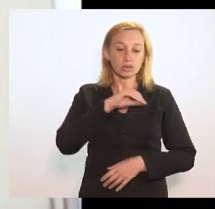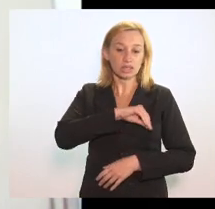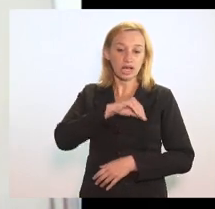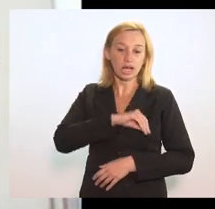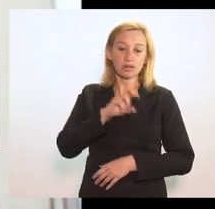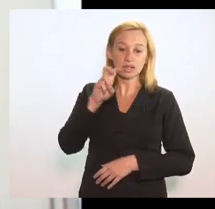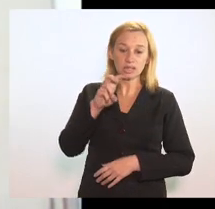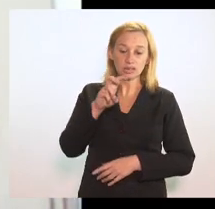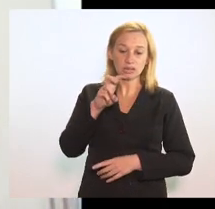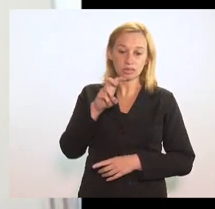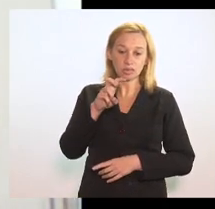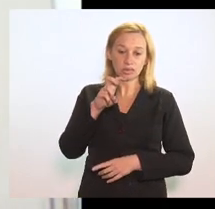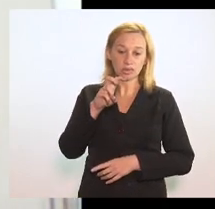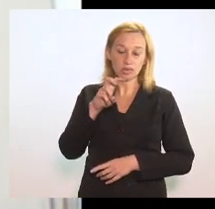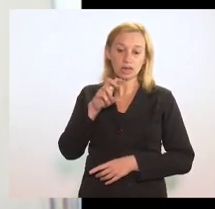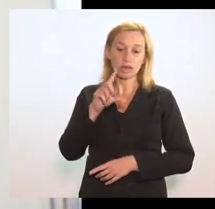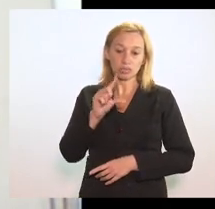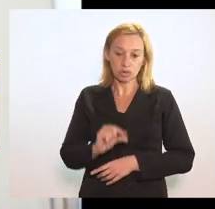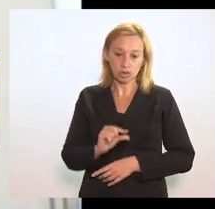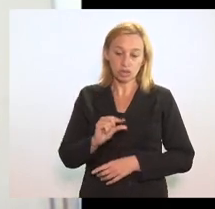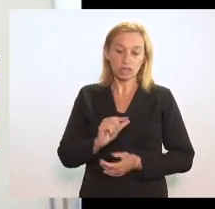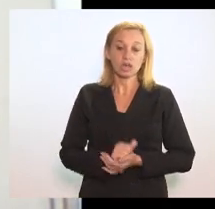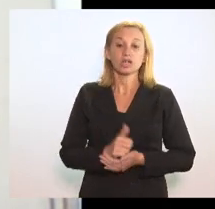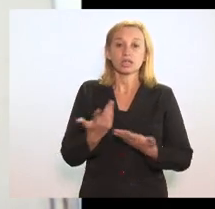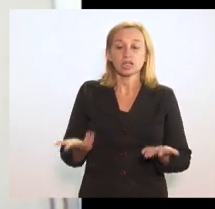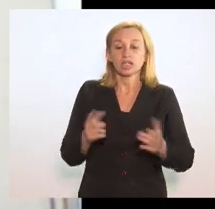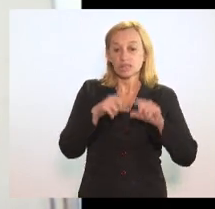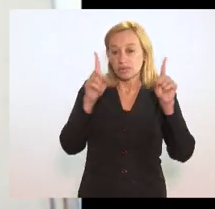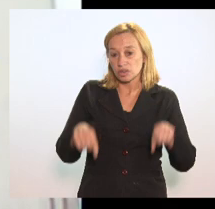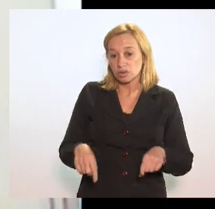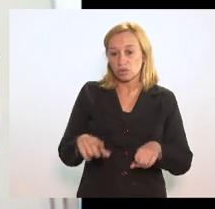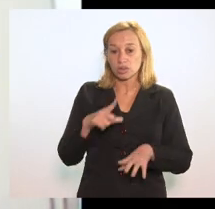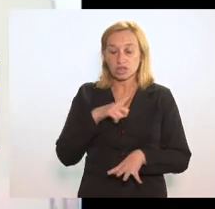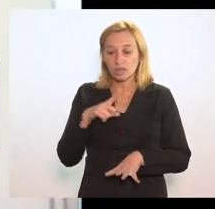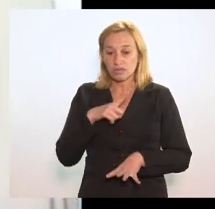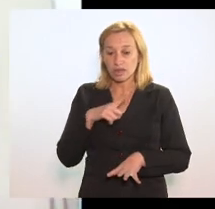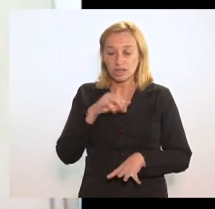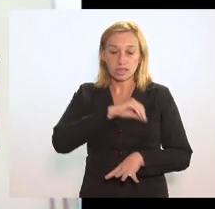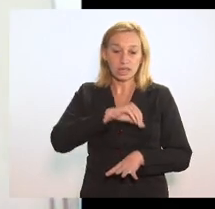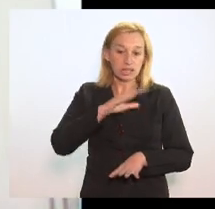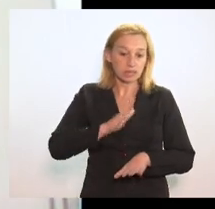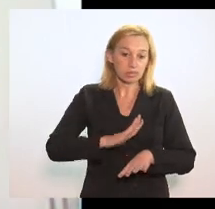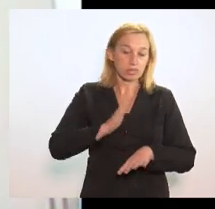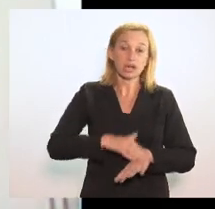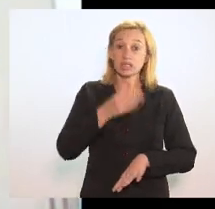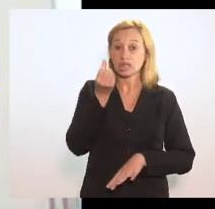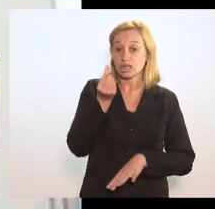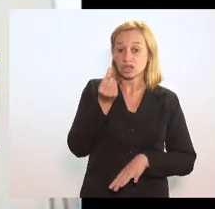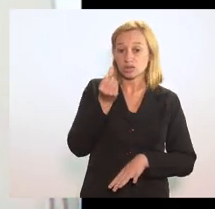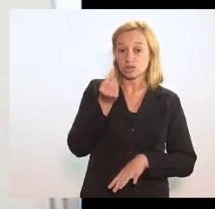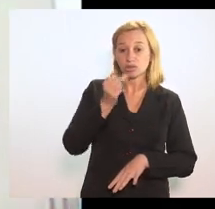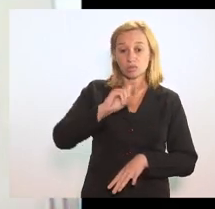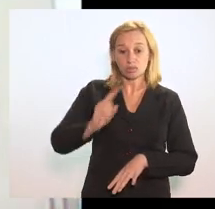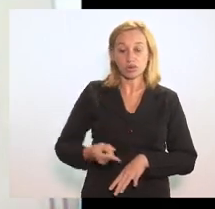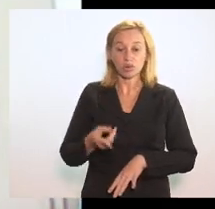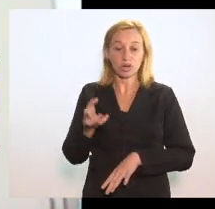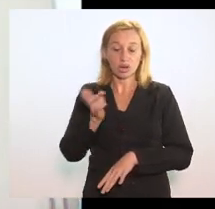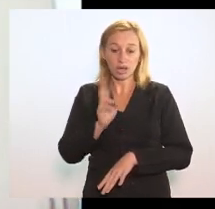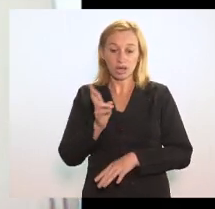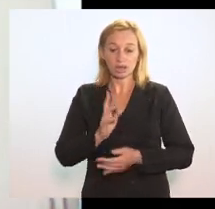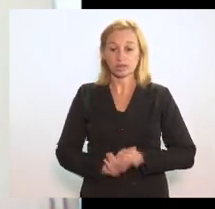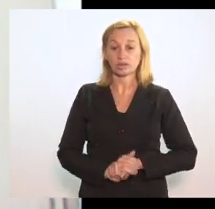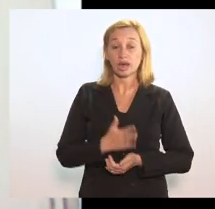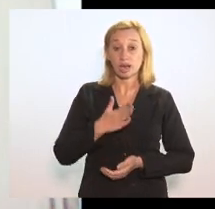salários mínimos. Isso significa que servidores que vão ter renda até ao redor de R$ 6.000. A nossa emenda, ela fala